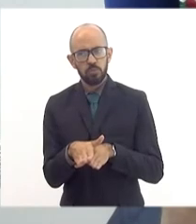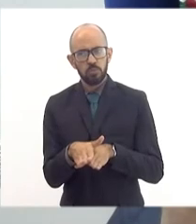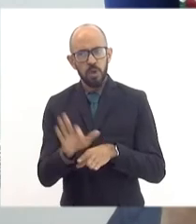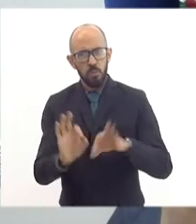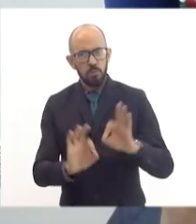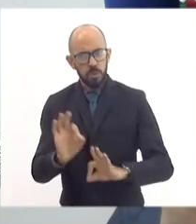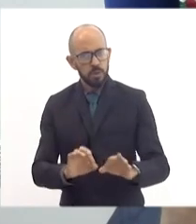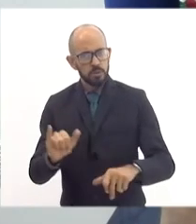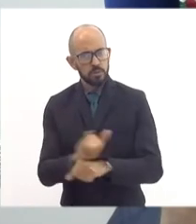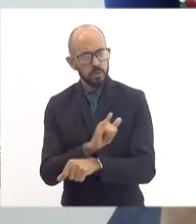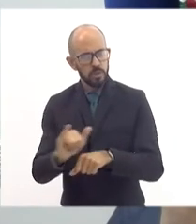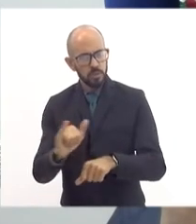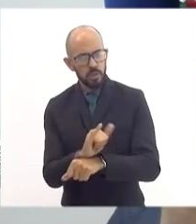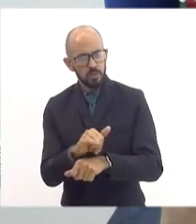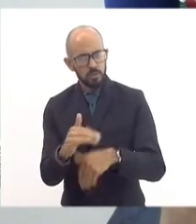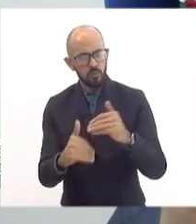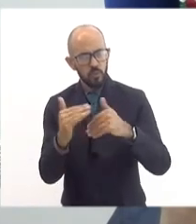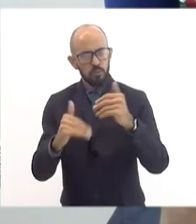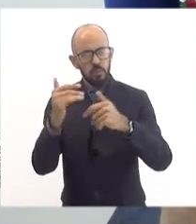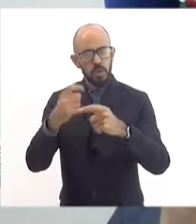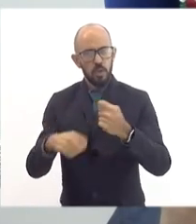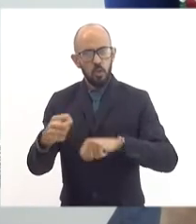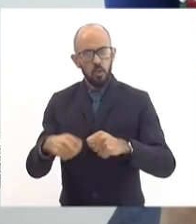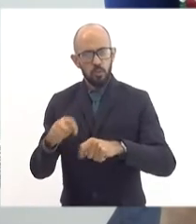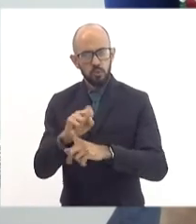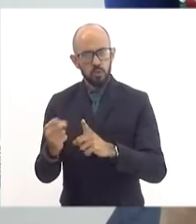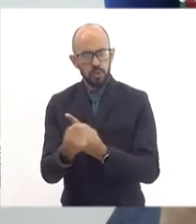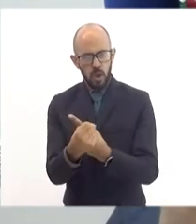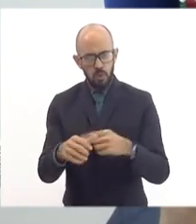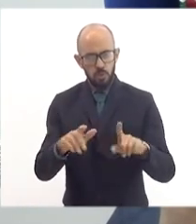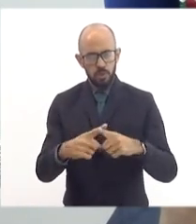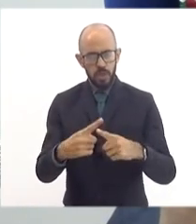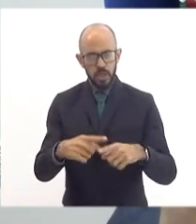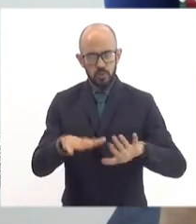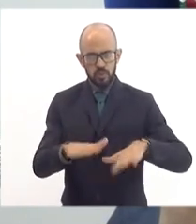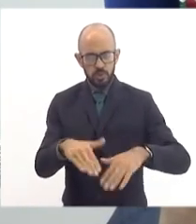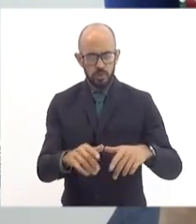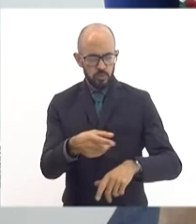de desenvolvimento econômico e social. Porque, às vezes, você pega lá o rol